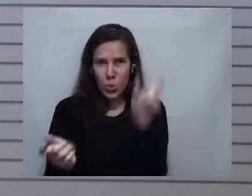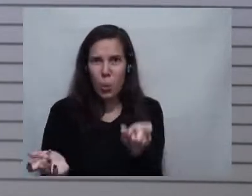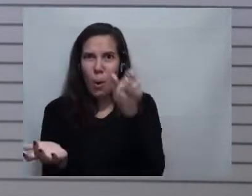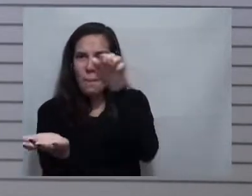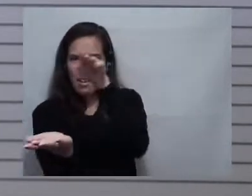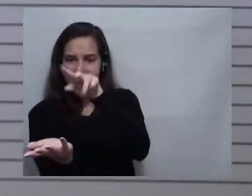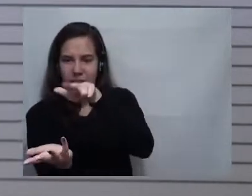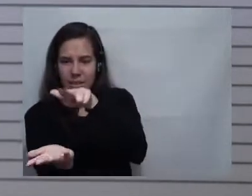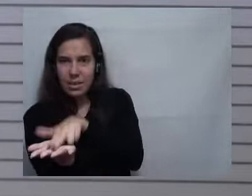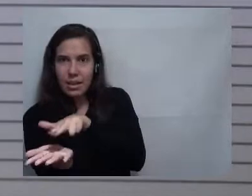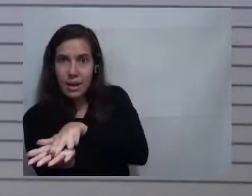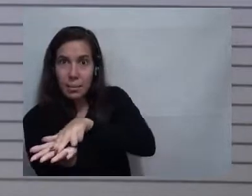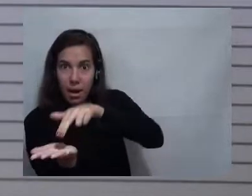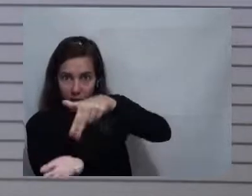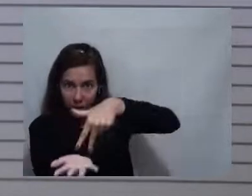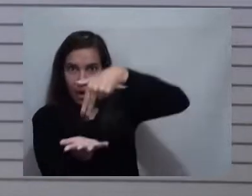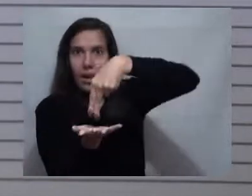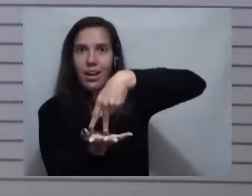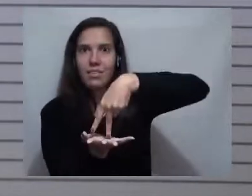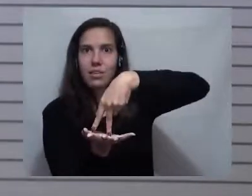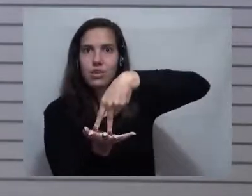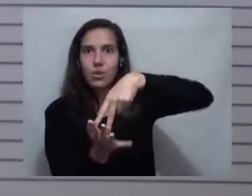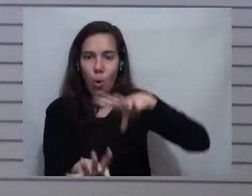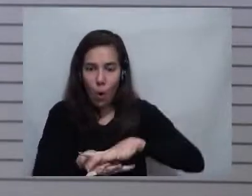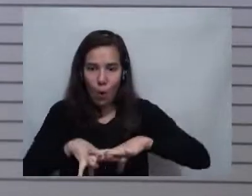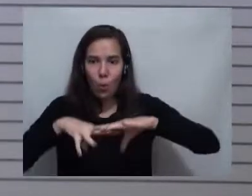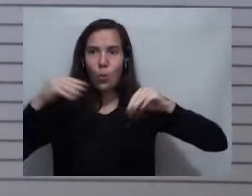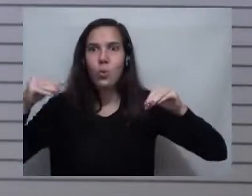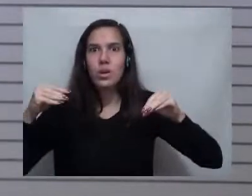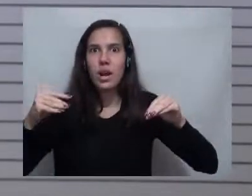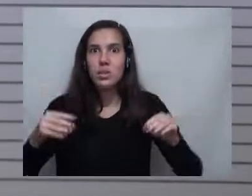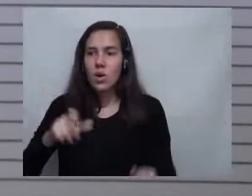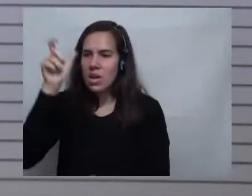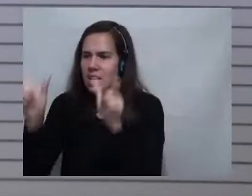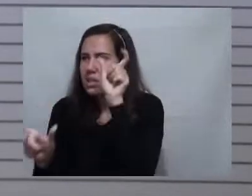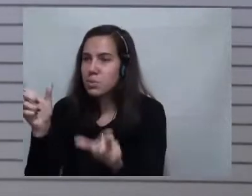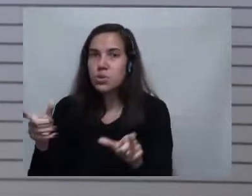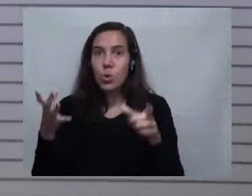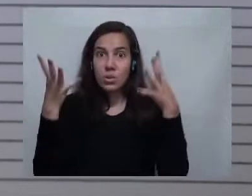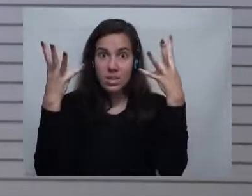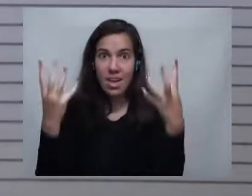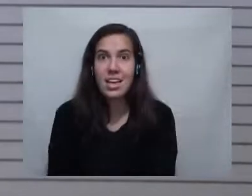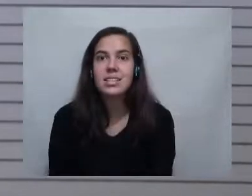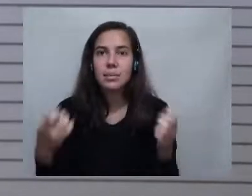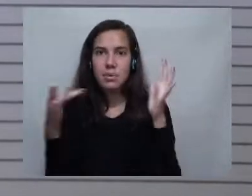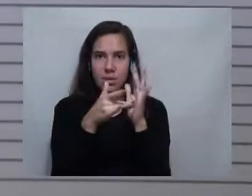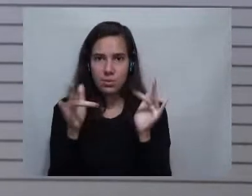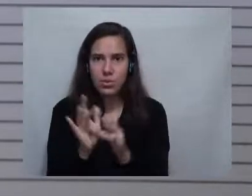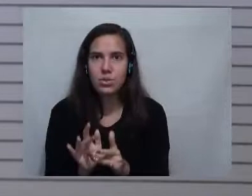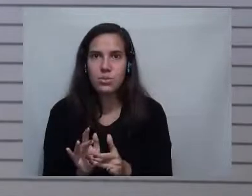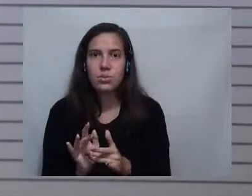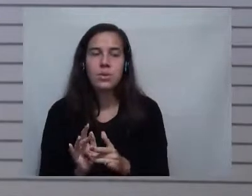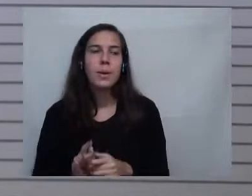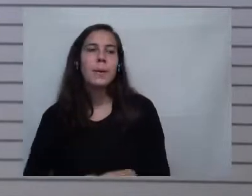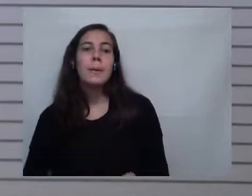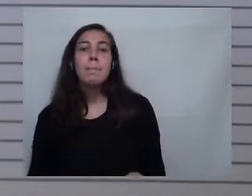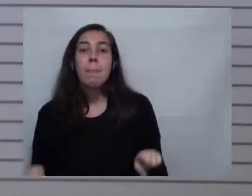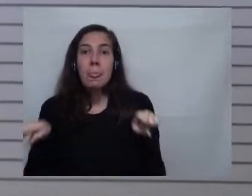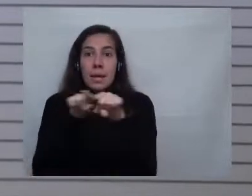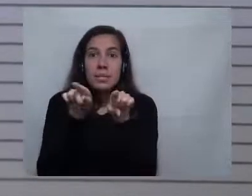e os quais se converteram ao Senhor havia em Jope uma discípula de por nome Tabita o